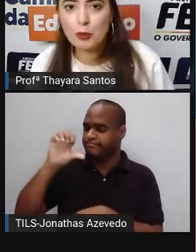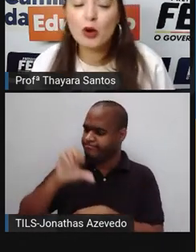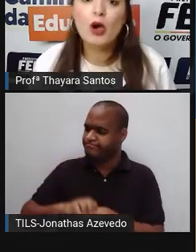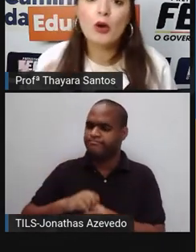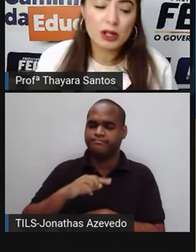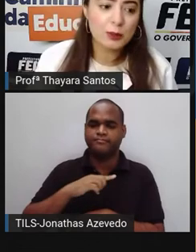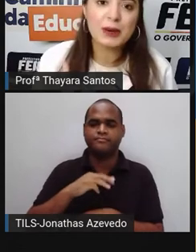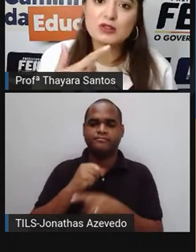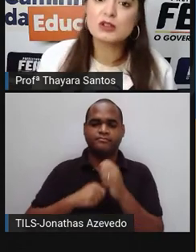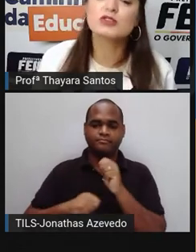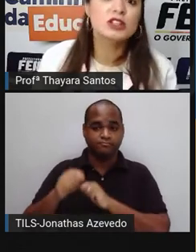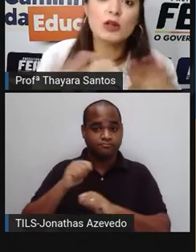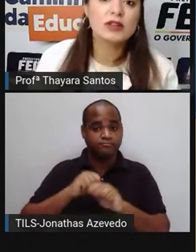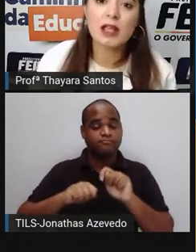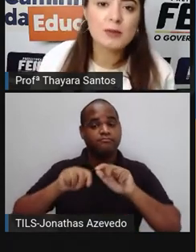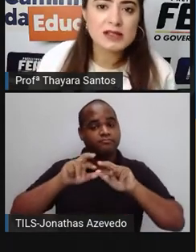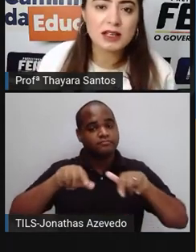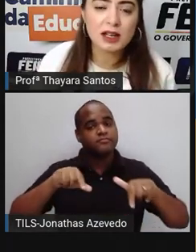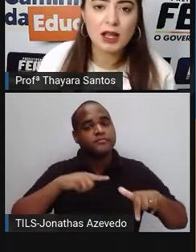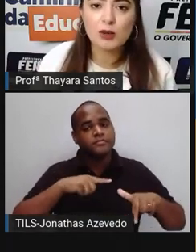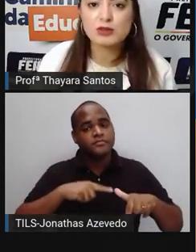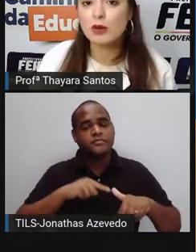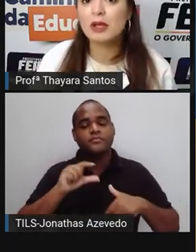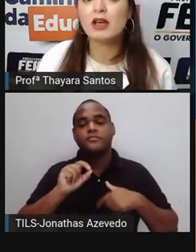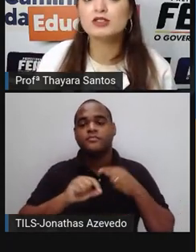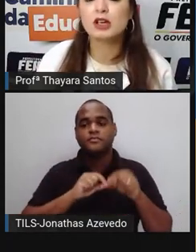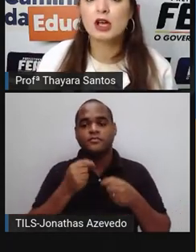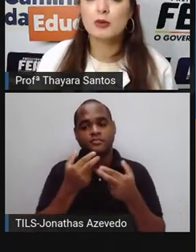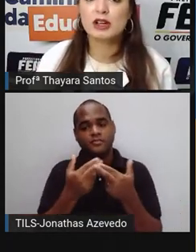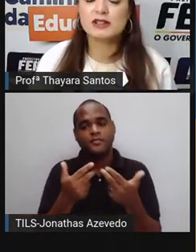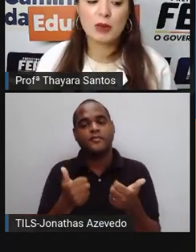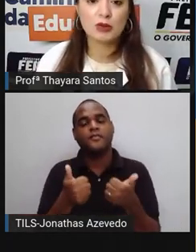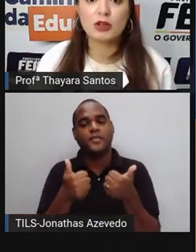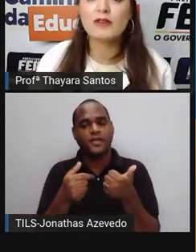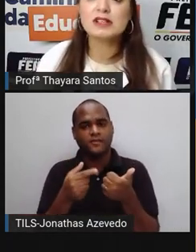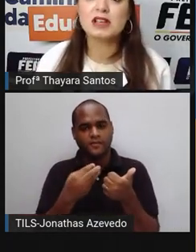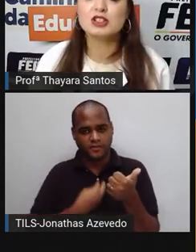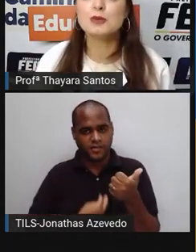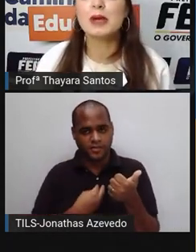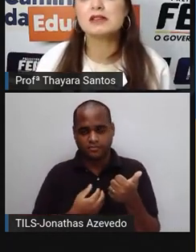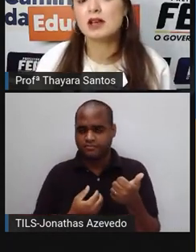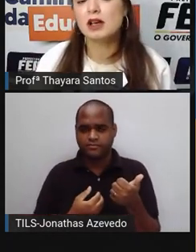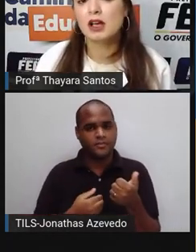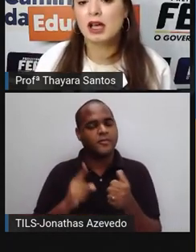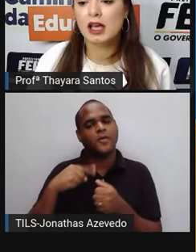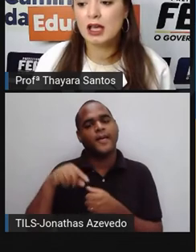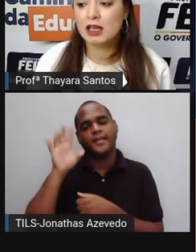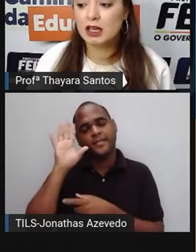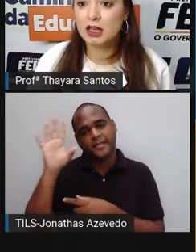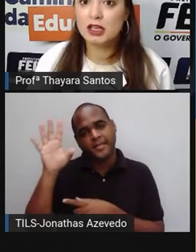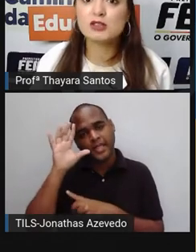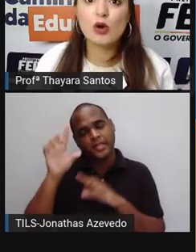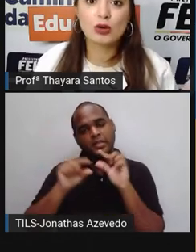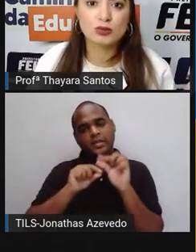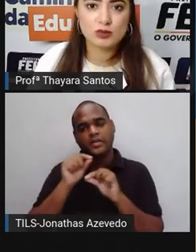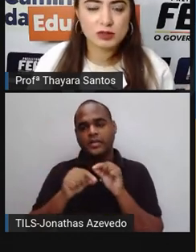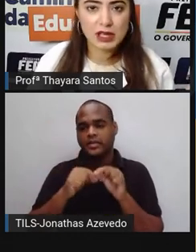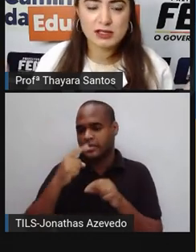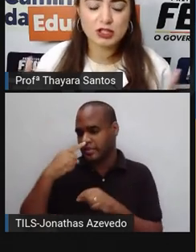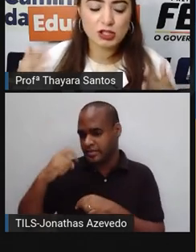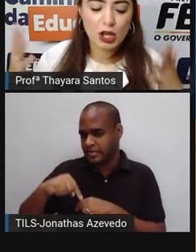então tá econômico quanto prejuízo de não ter mais aquele recurso no ambiente por exemplo toda vez que a gente pensa é em